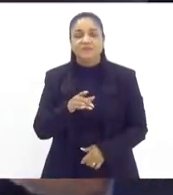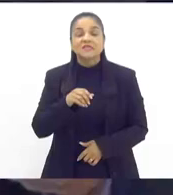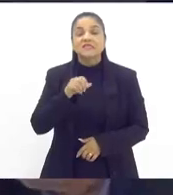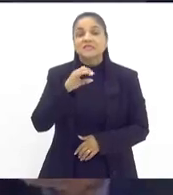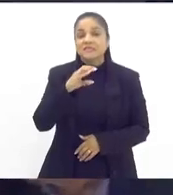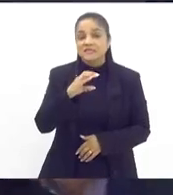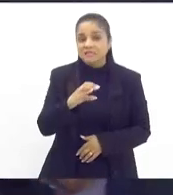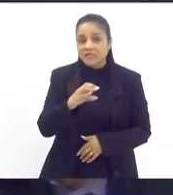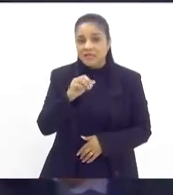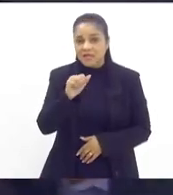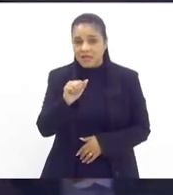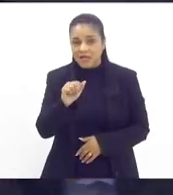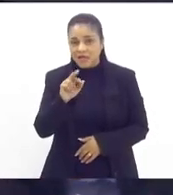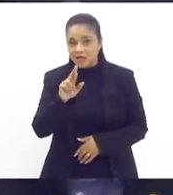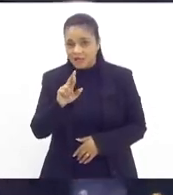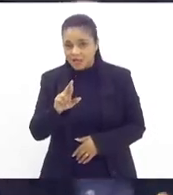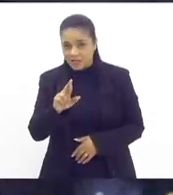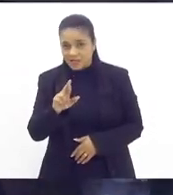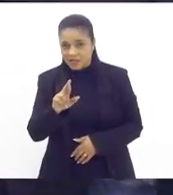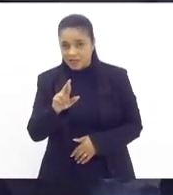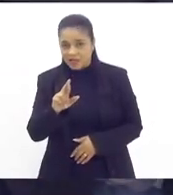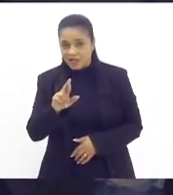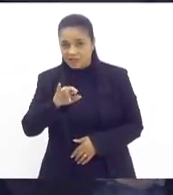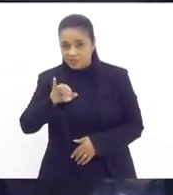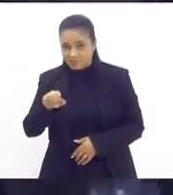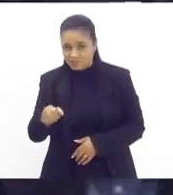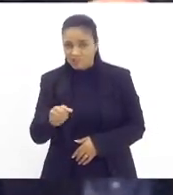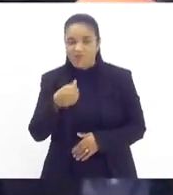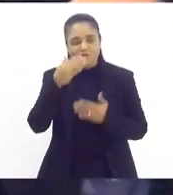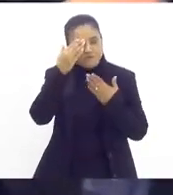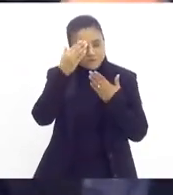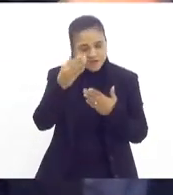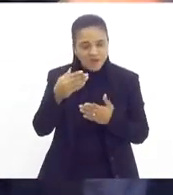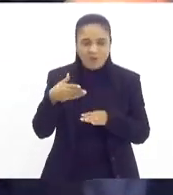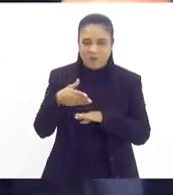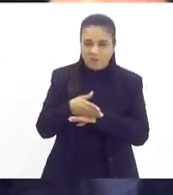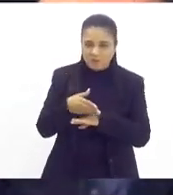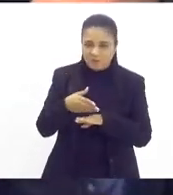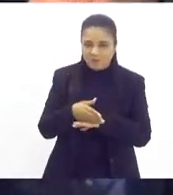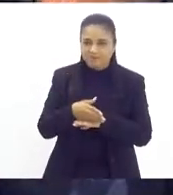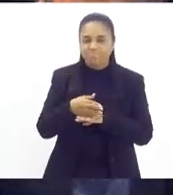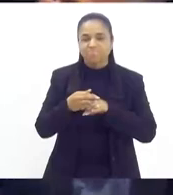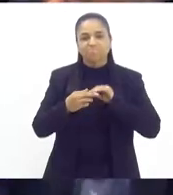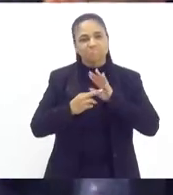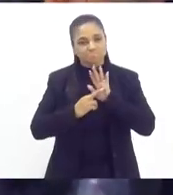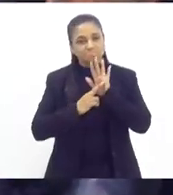CAERJ, obrigado pela presença. Enfim, bastante, bastante